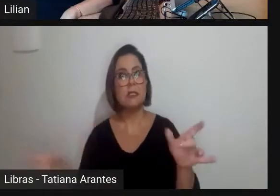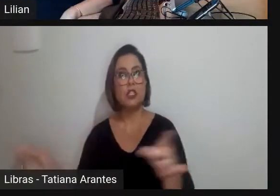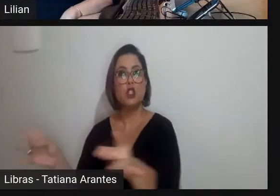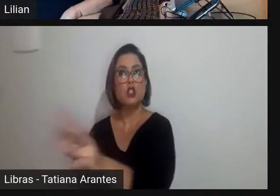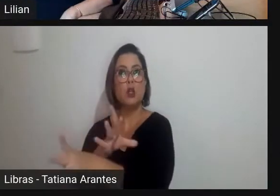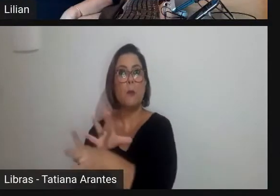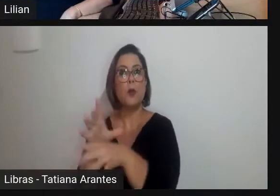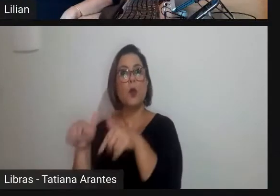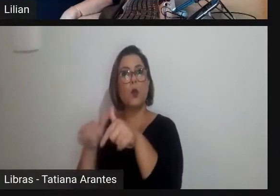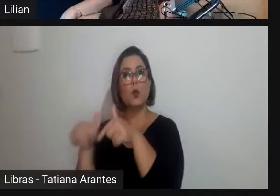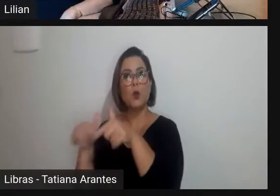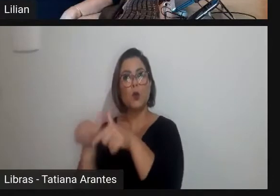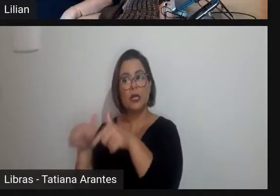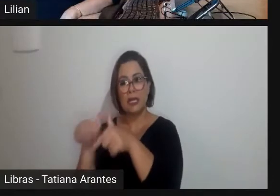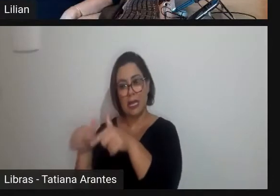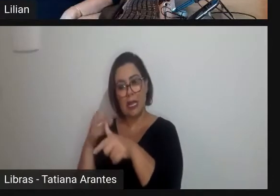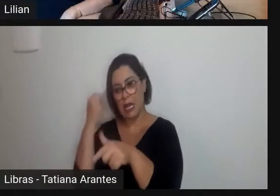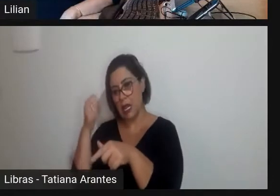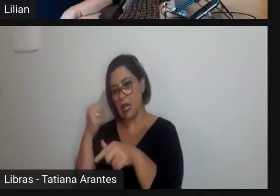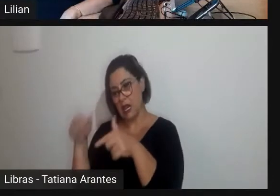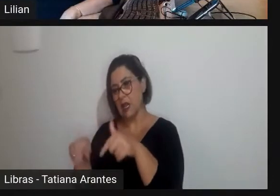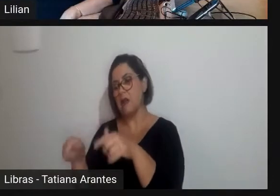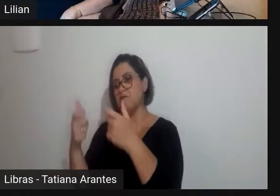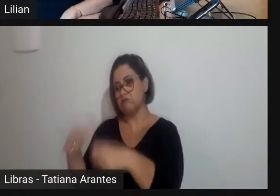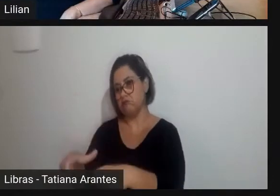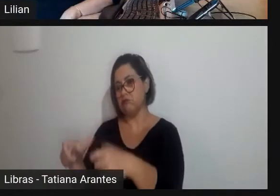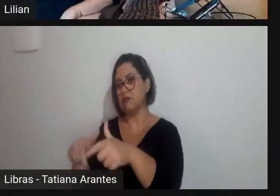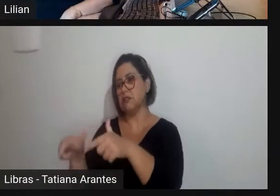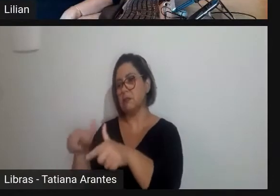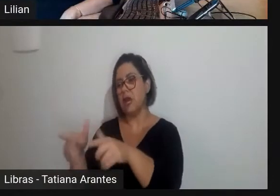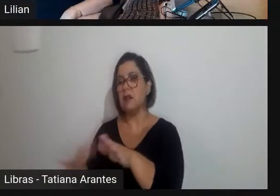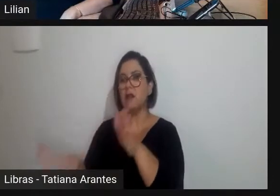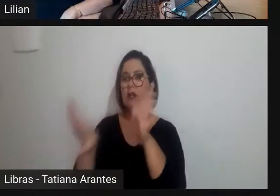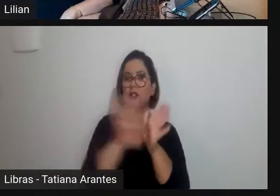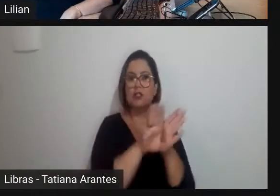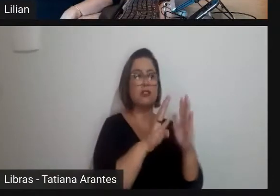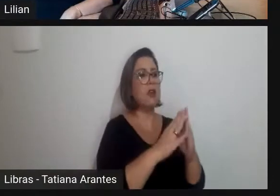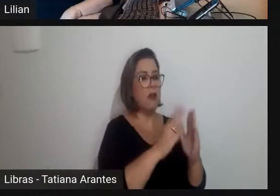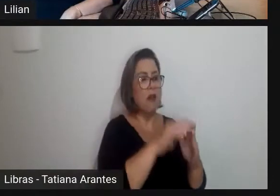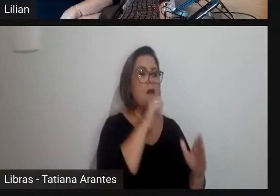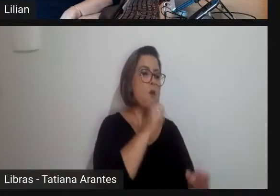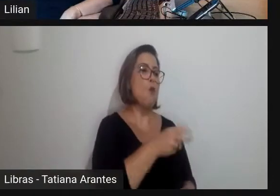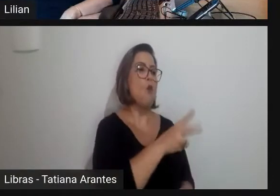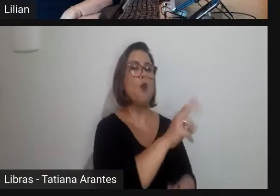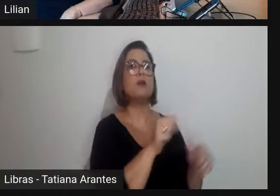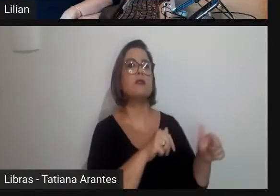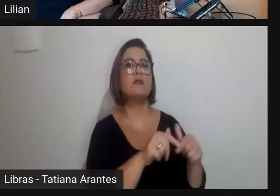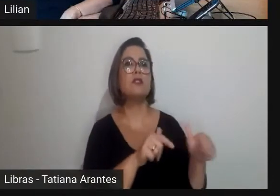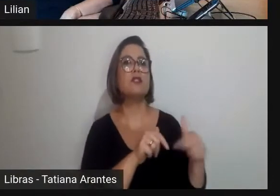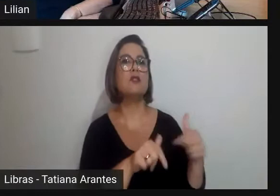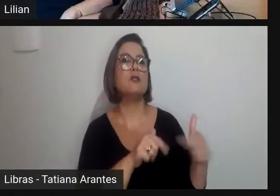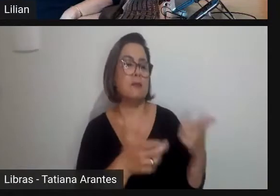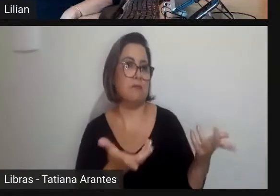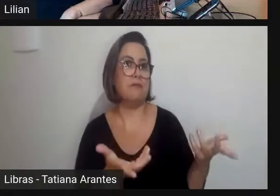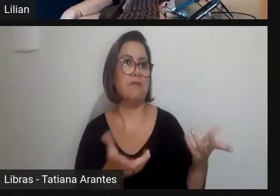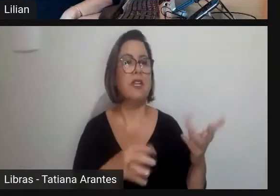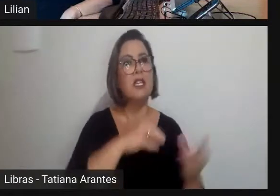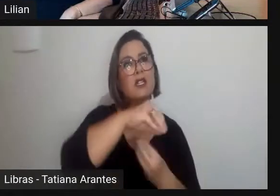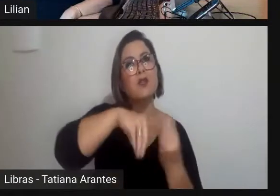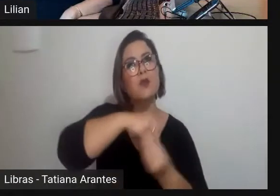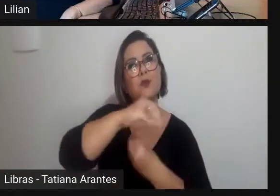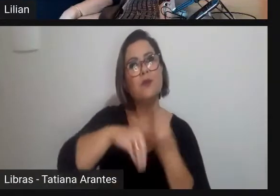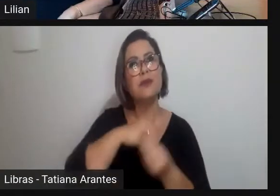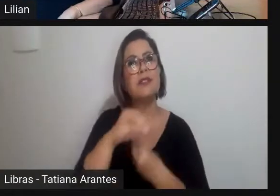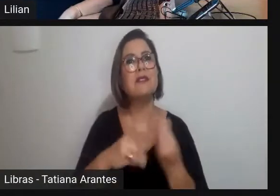serviço, do trabalho, né, do local da instituição. Então, do ponto de vista, agora, a segunda etapa da sua pergunta,